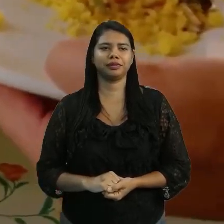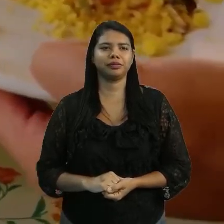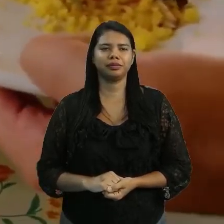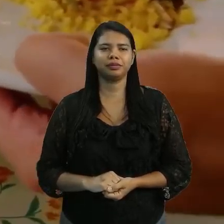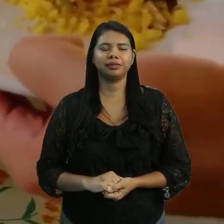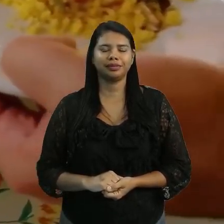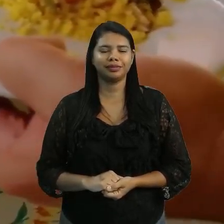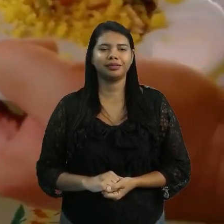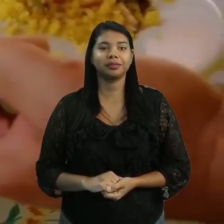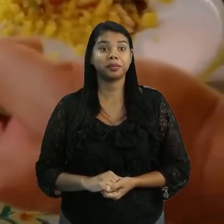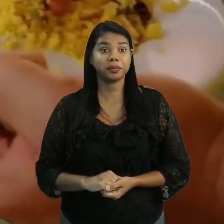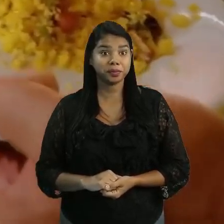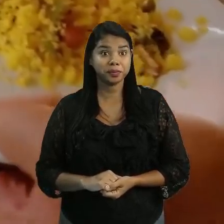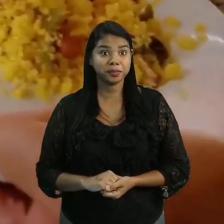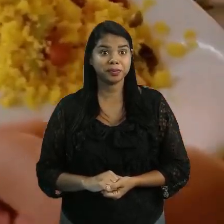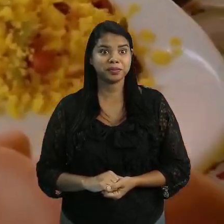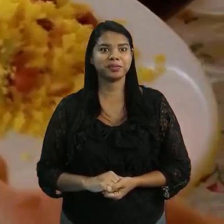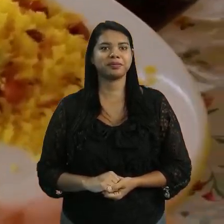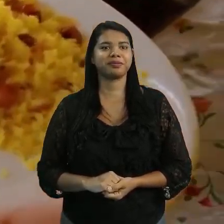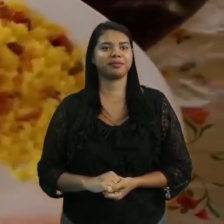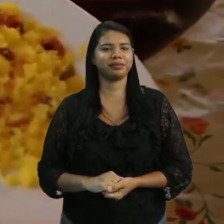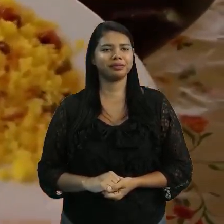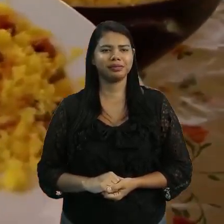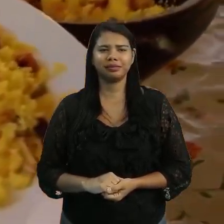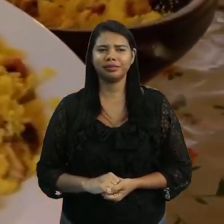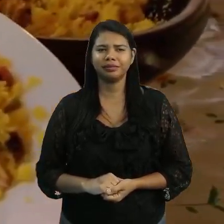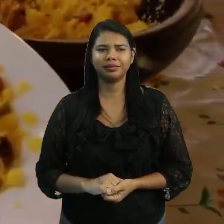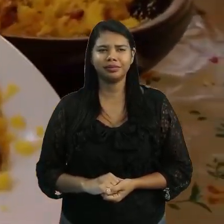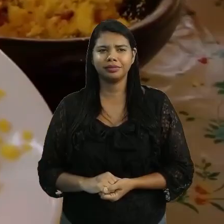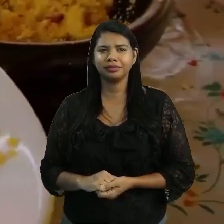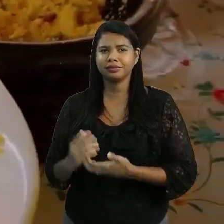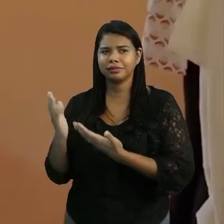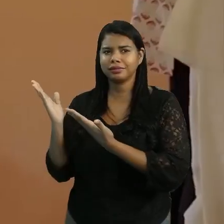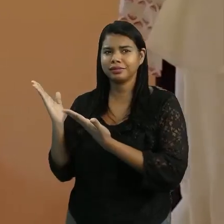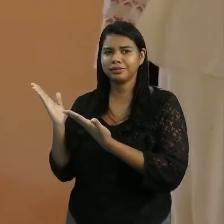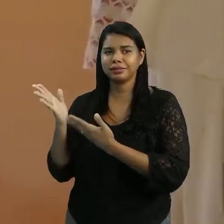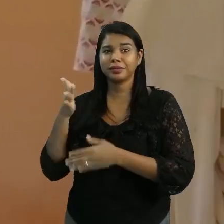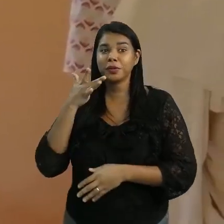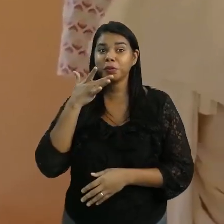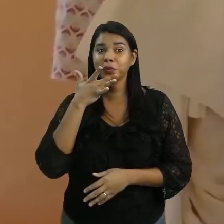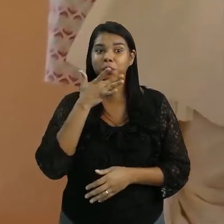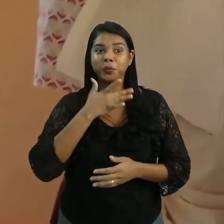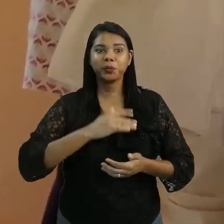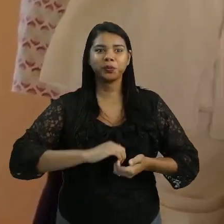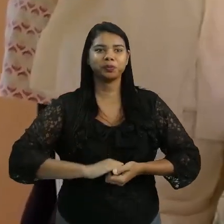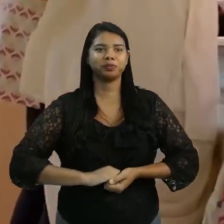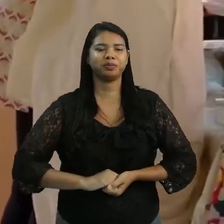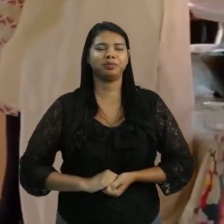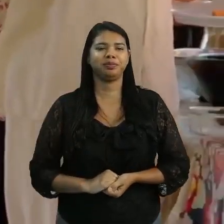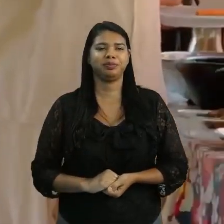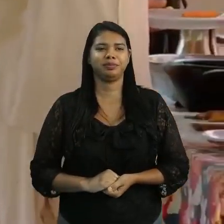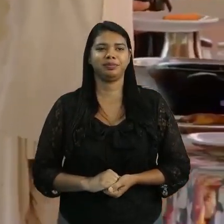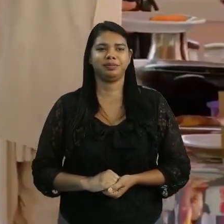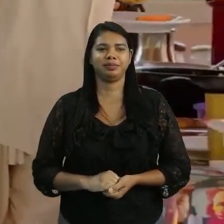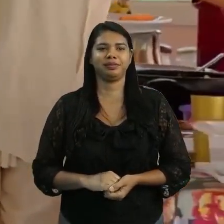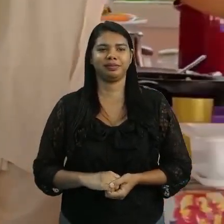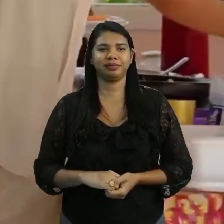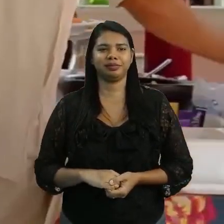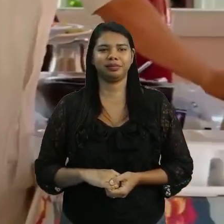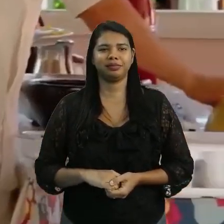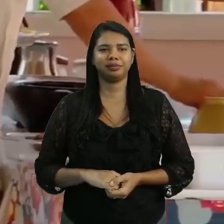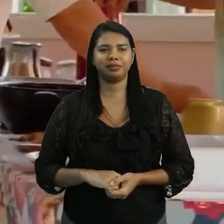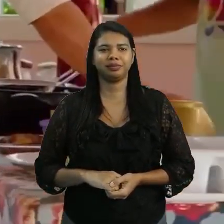E vamos embora, continuar conhecendo aqui esse lugar maravilhoso. Vamos nessa, muito Valeu, obrigado. Viu? Que tal tomar um café da manhã? Não sei vocês, mas eu estou no